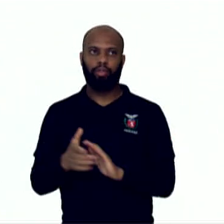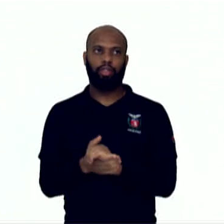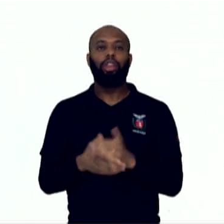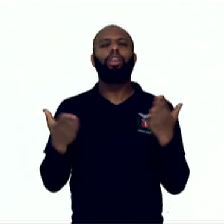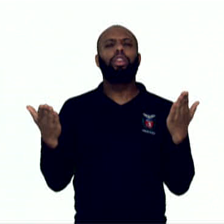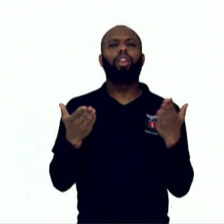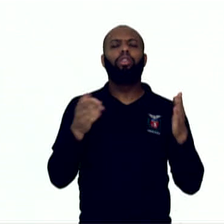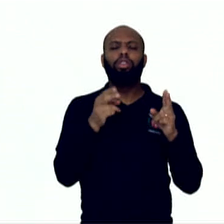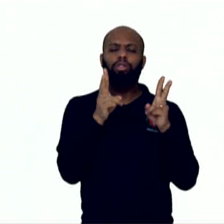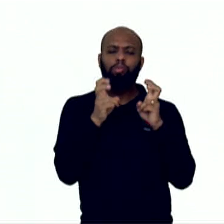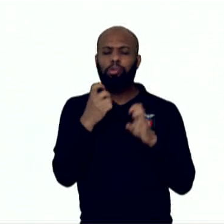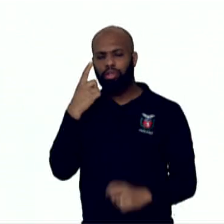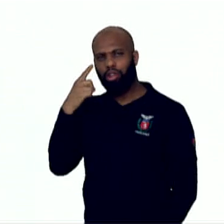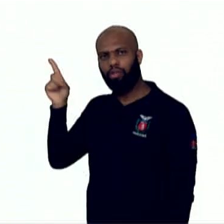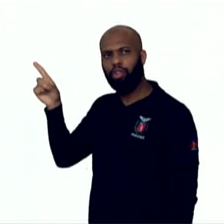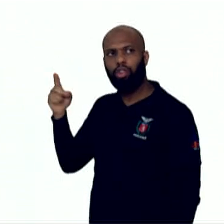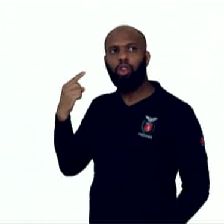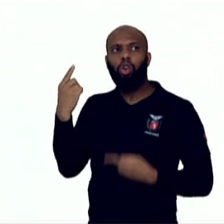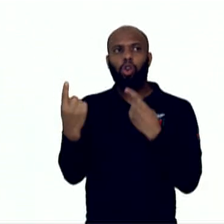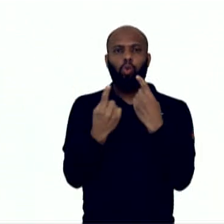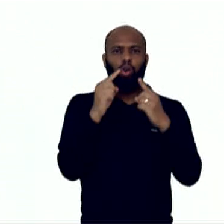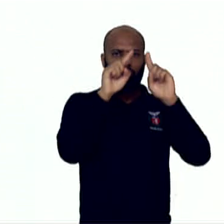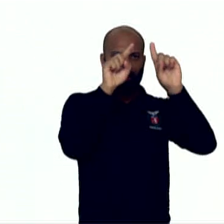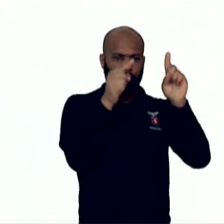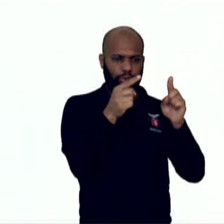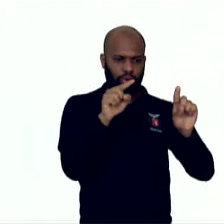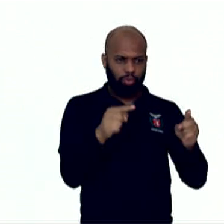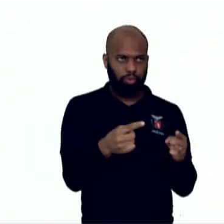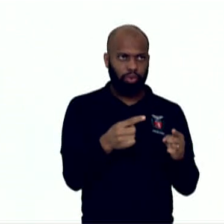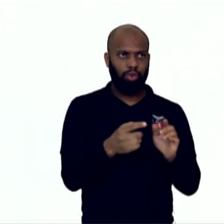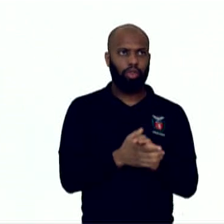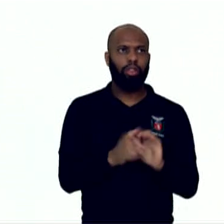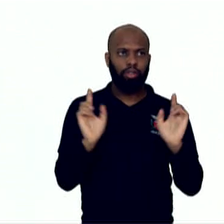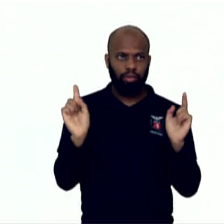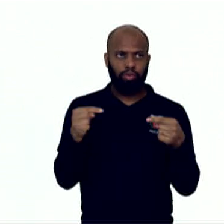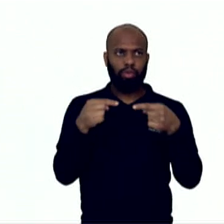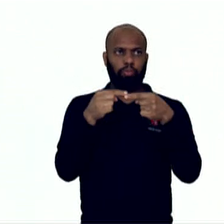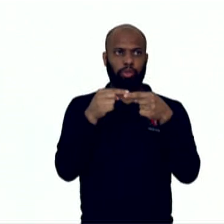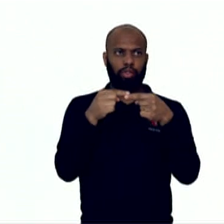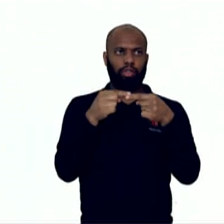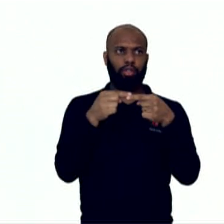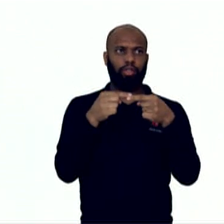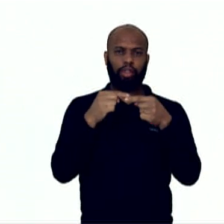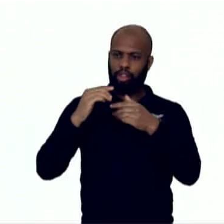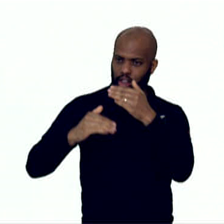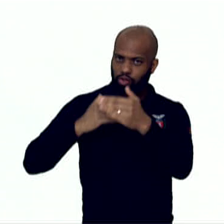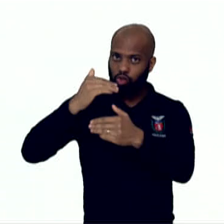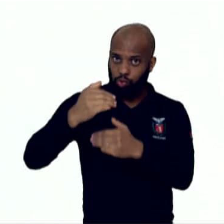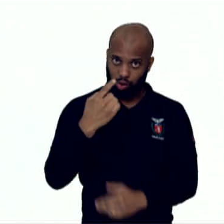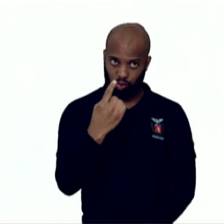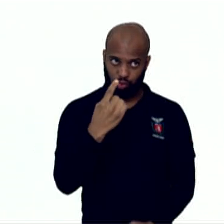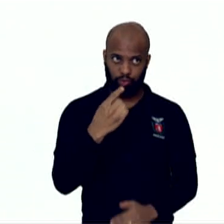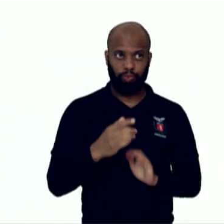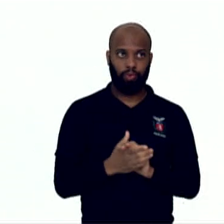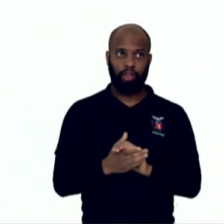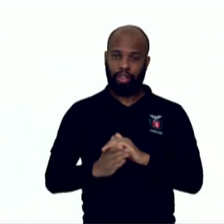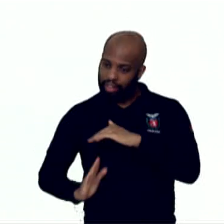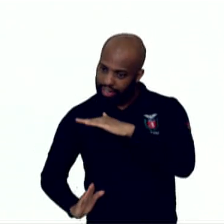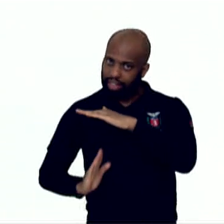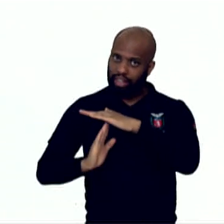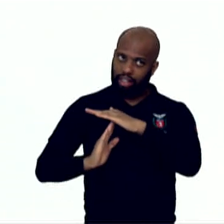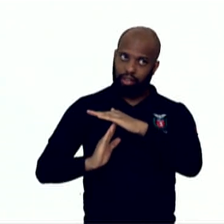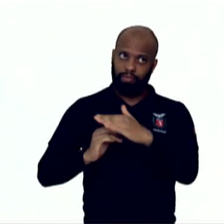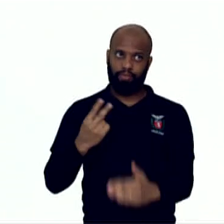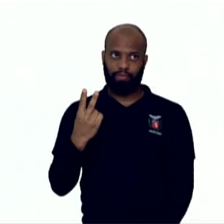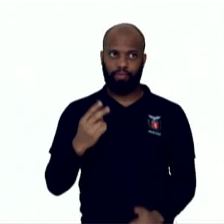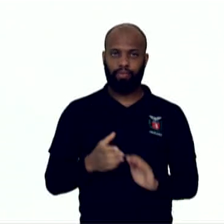Então, observe, qual parte aqui, ó, vai corresponder ao desenvolvimento, ao clímax